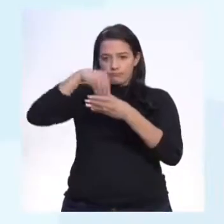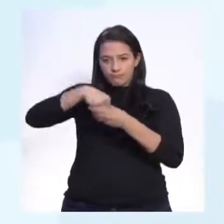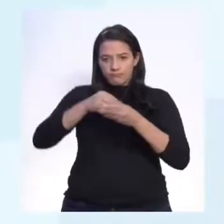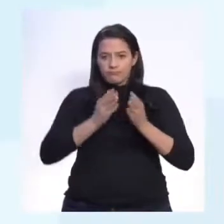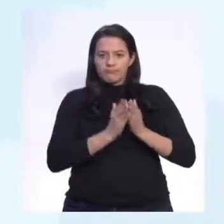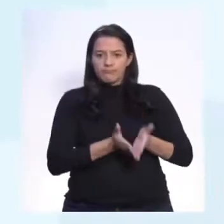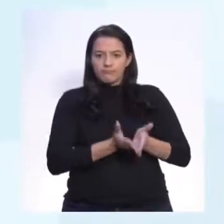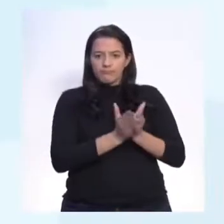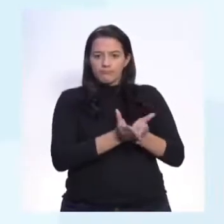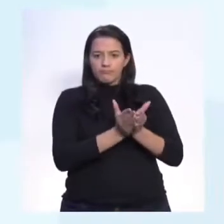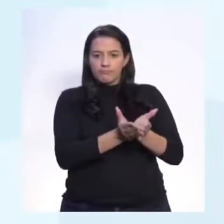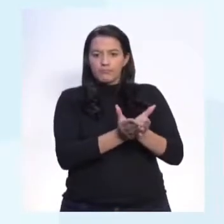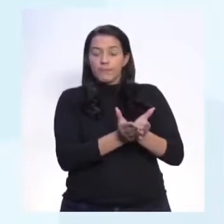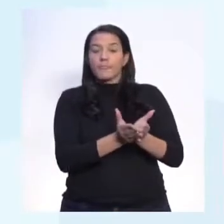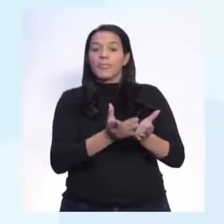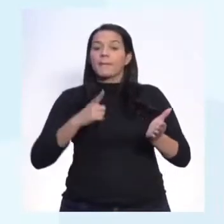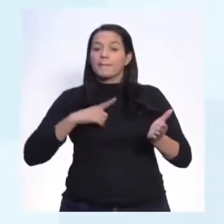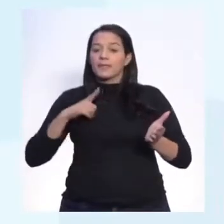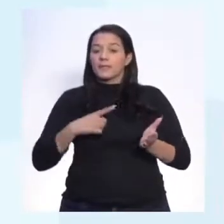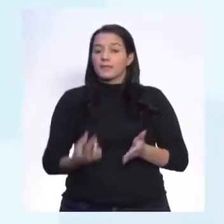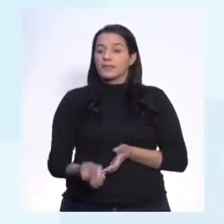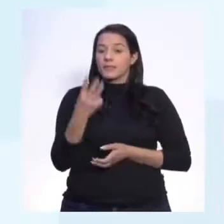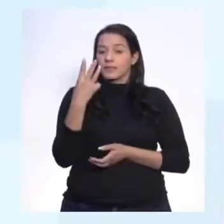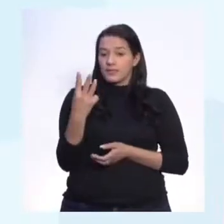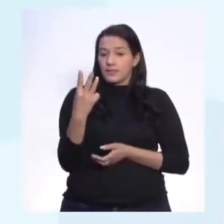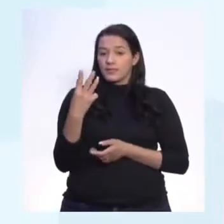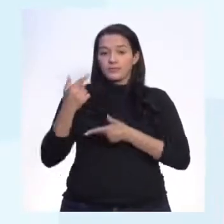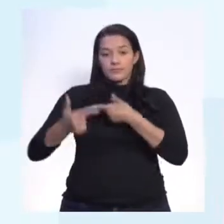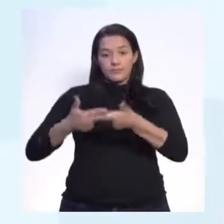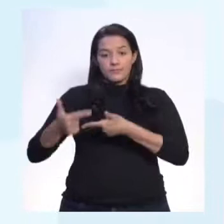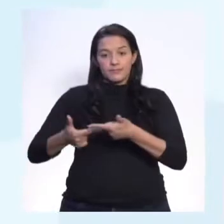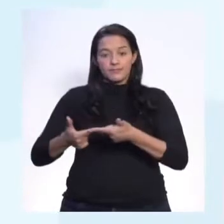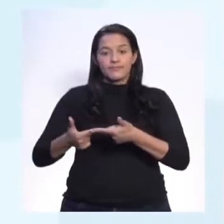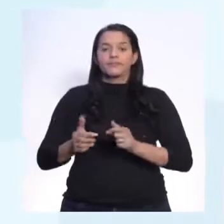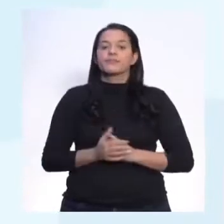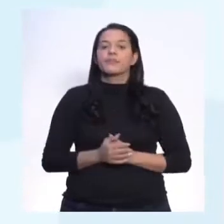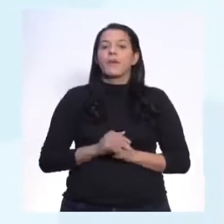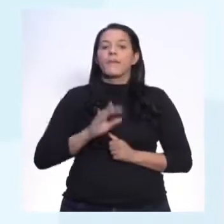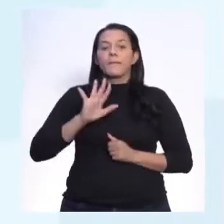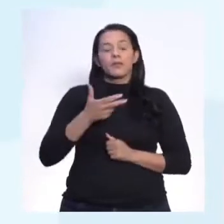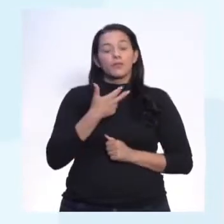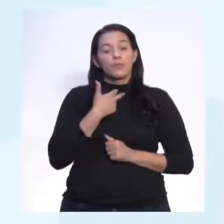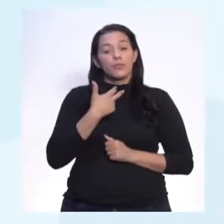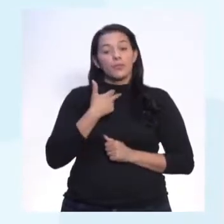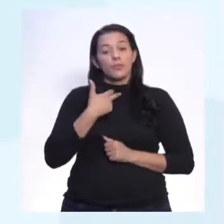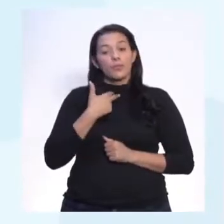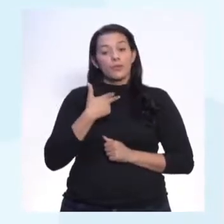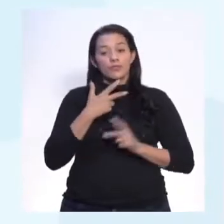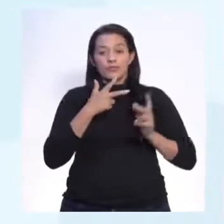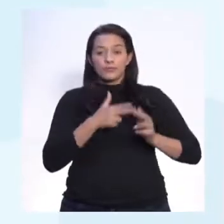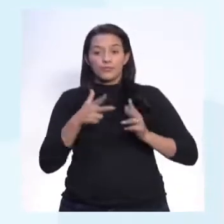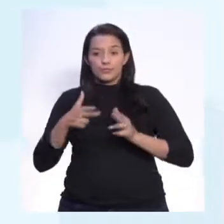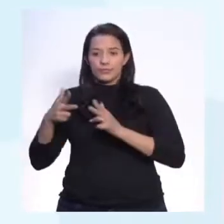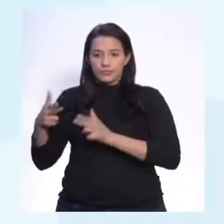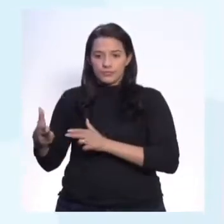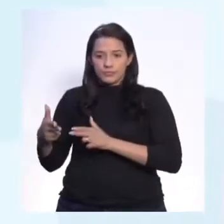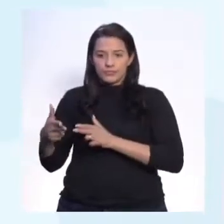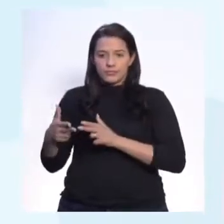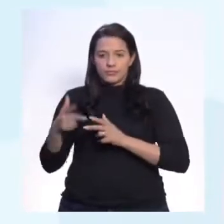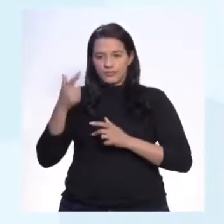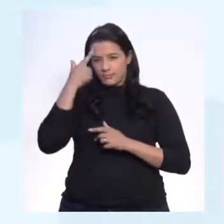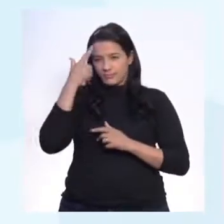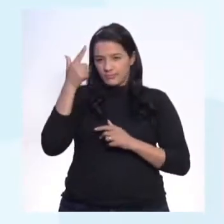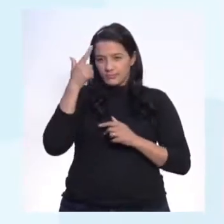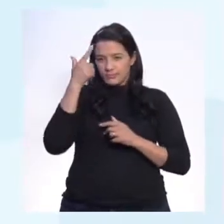navio para ocupar 3 posições. Muito bem. Não pode repetir a pessoa. Então,